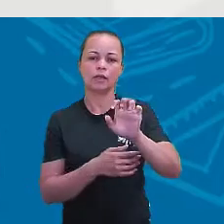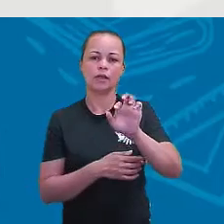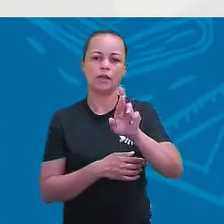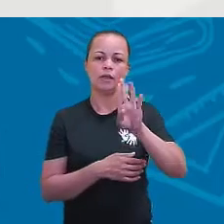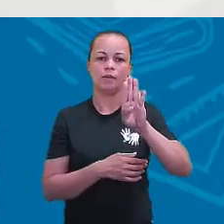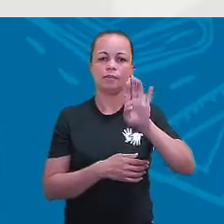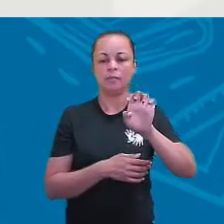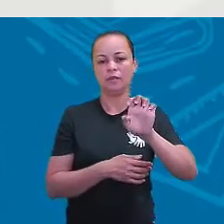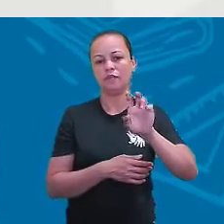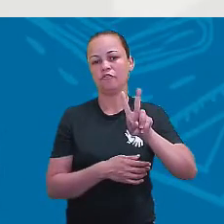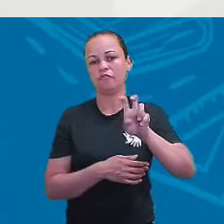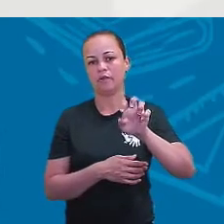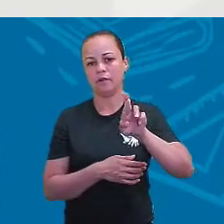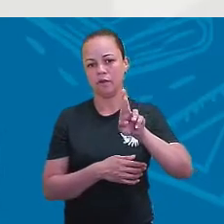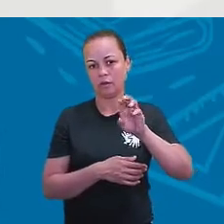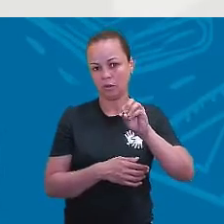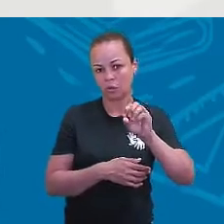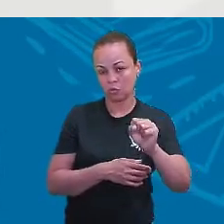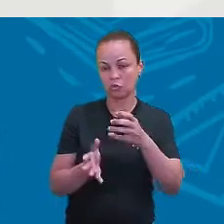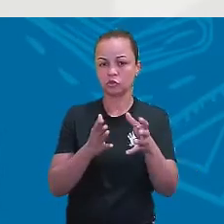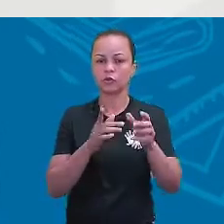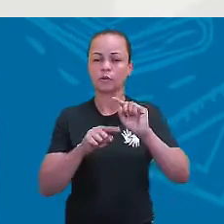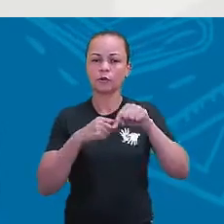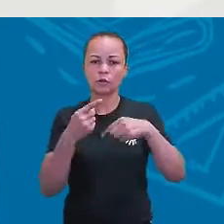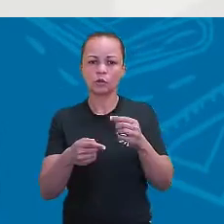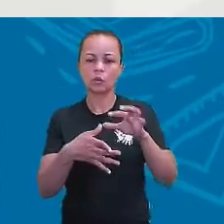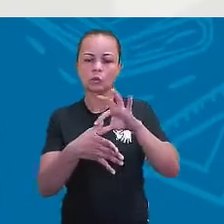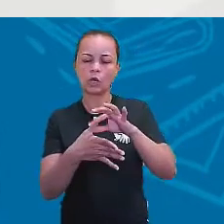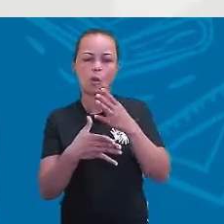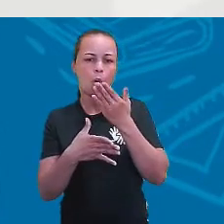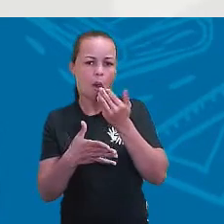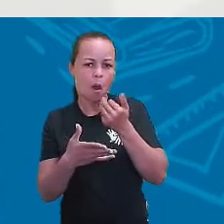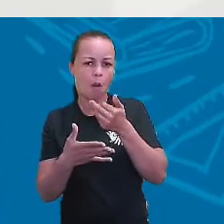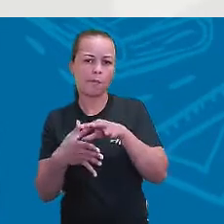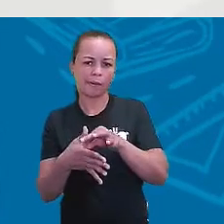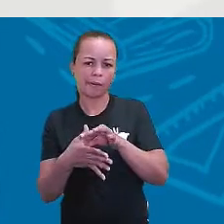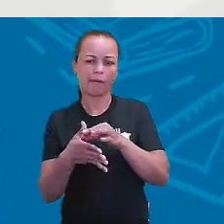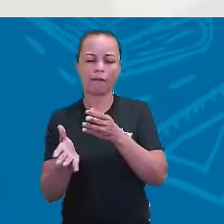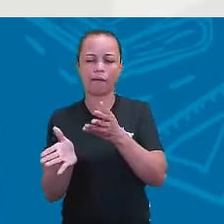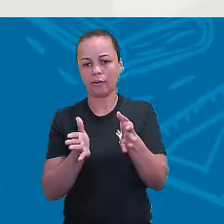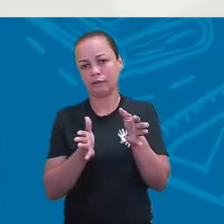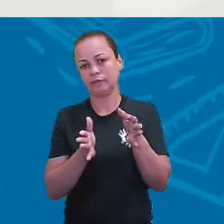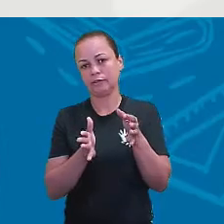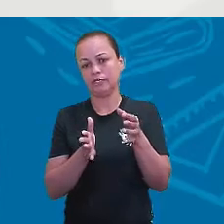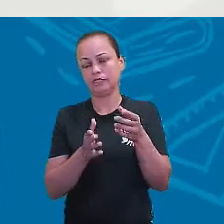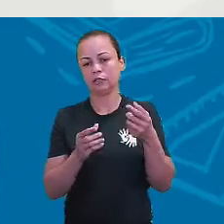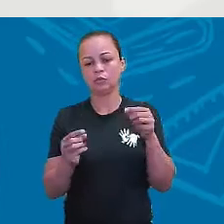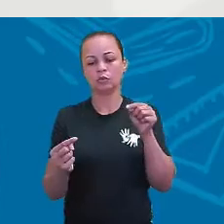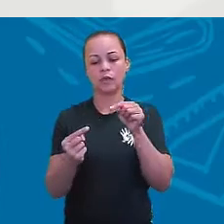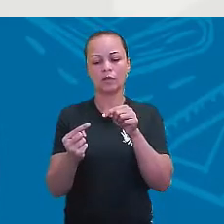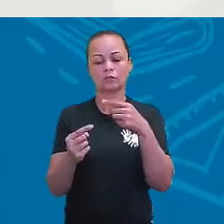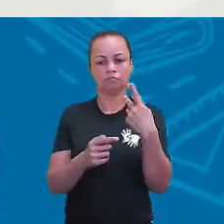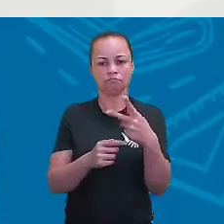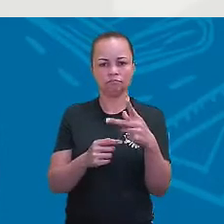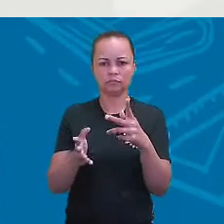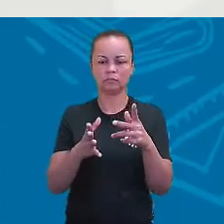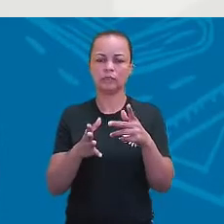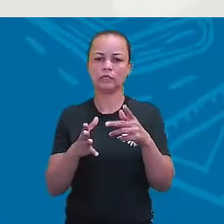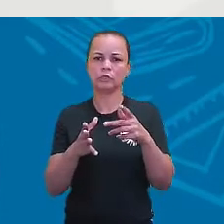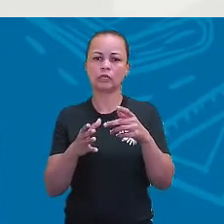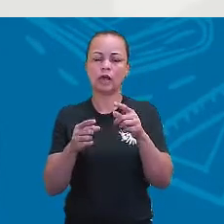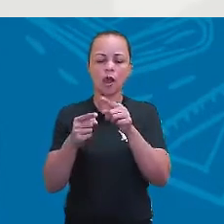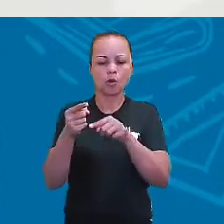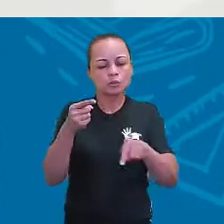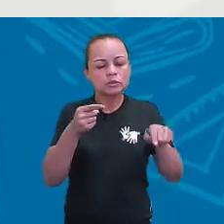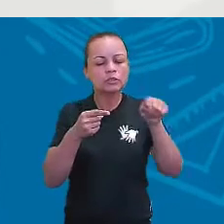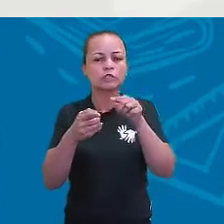para outros animais, um exemplo, os carnívoros. A gente percebe nitidamente que dentro dessa perspectiva da cadeia alimentar, dentro da perspectiva